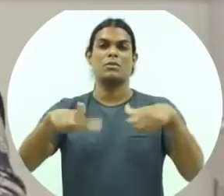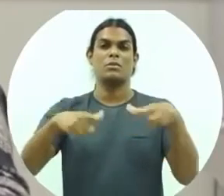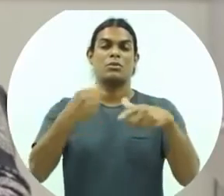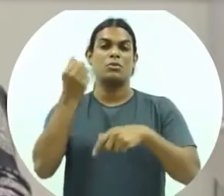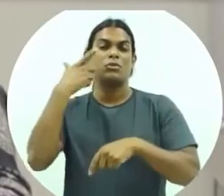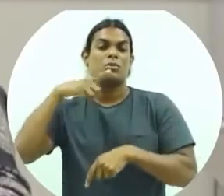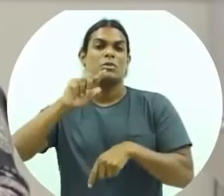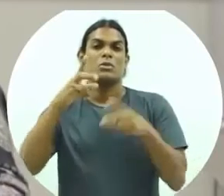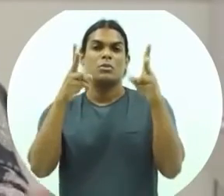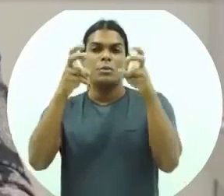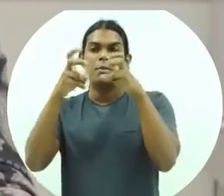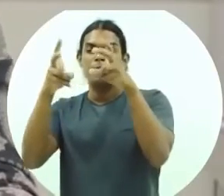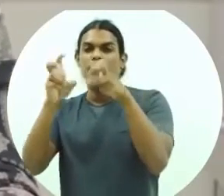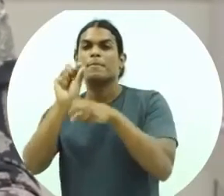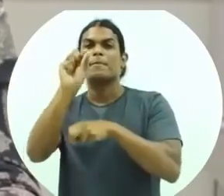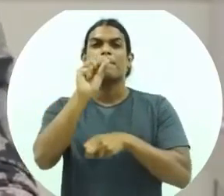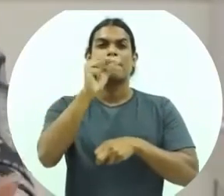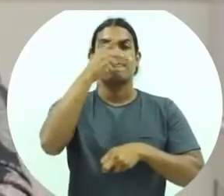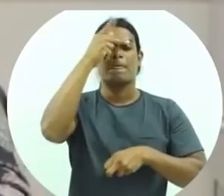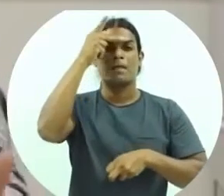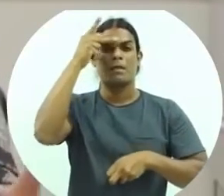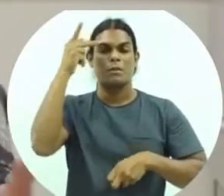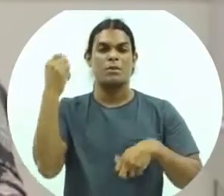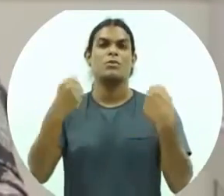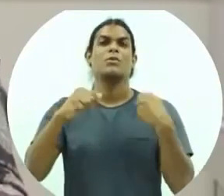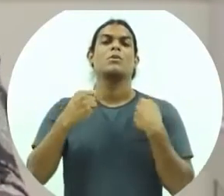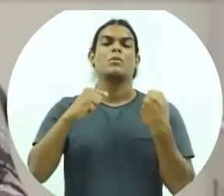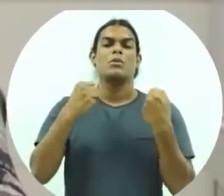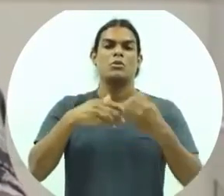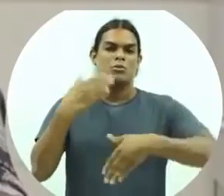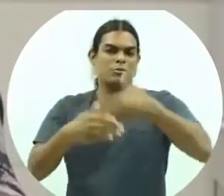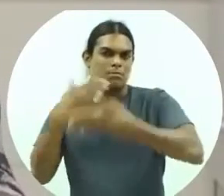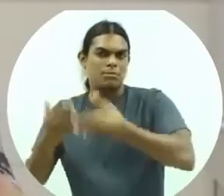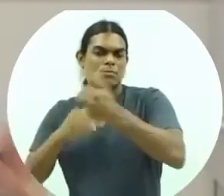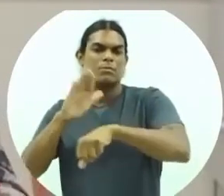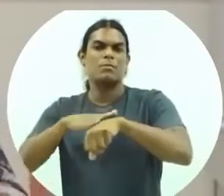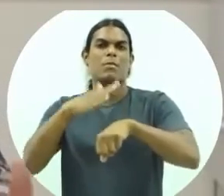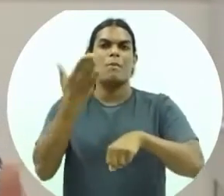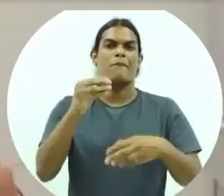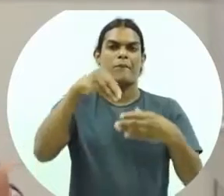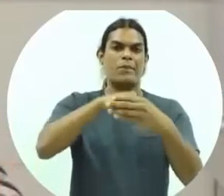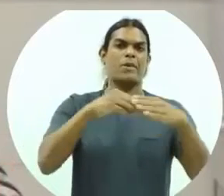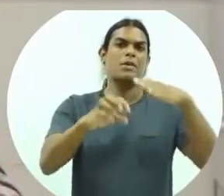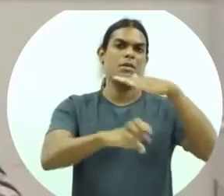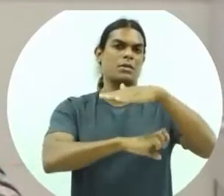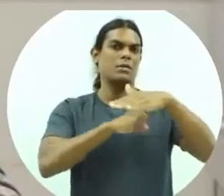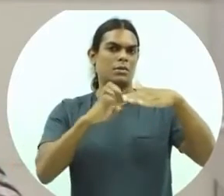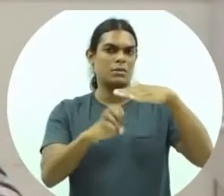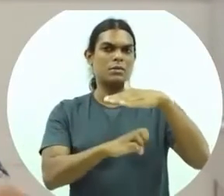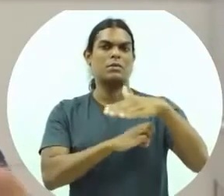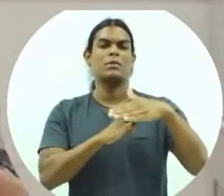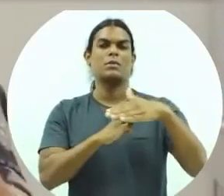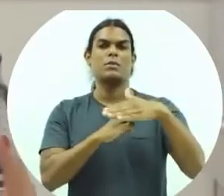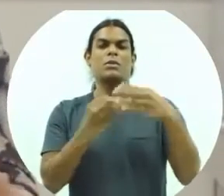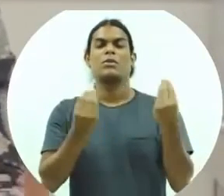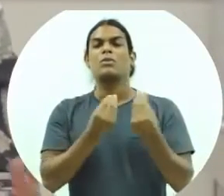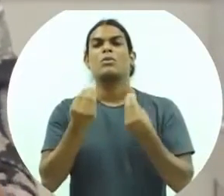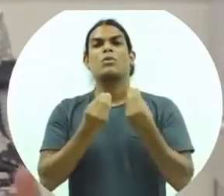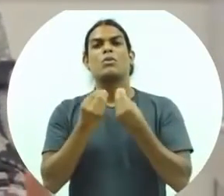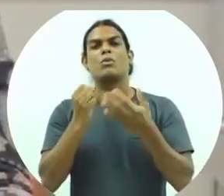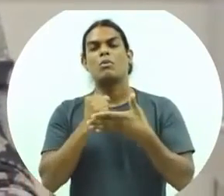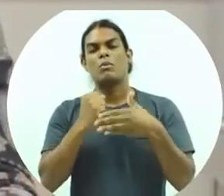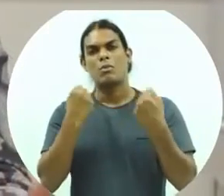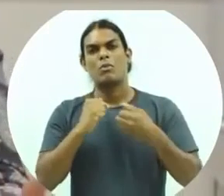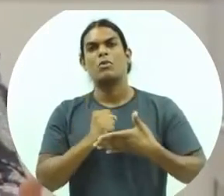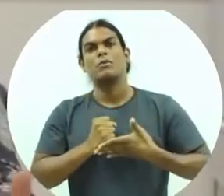mapear exatamente quem são os meus colaboradores, o que esses colaboradores se propõem dentro da organização e de que forma